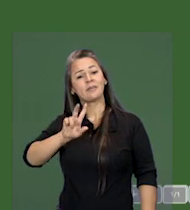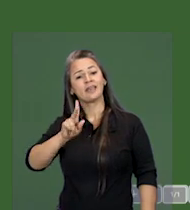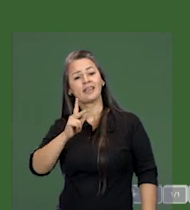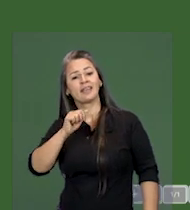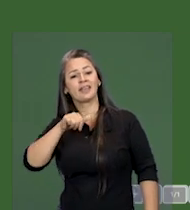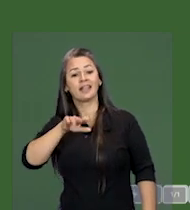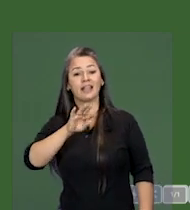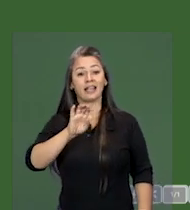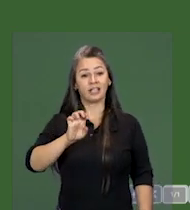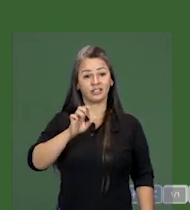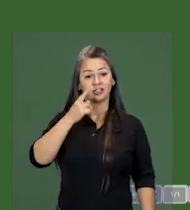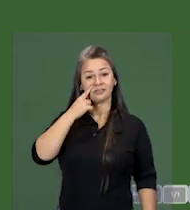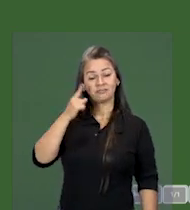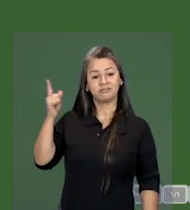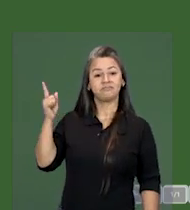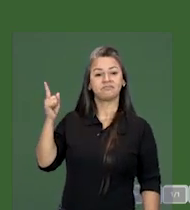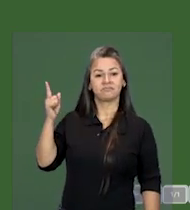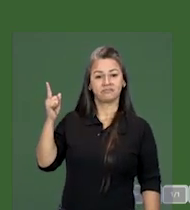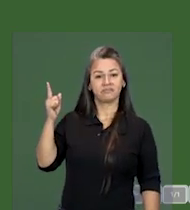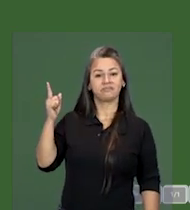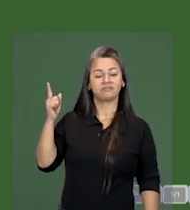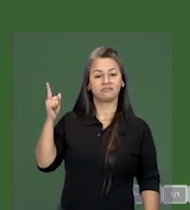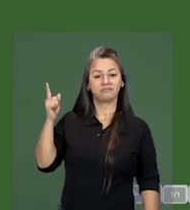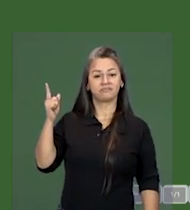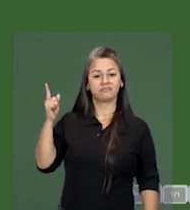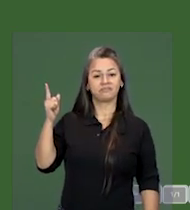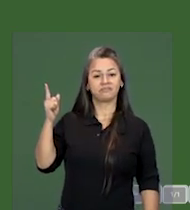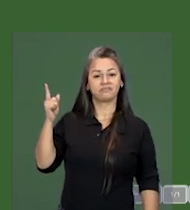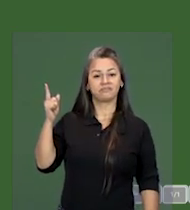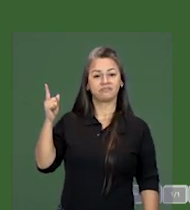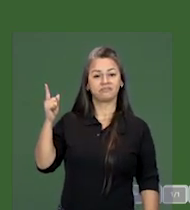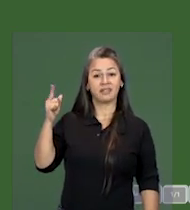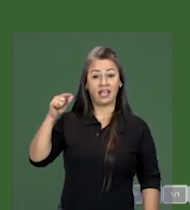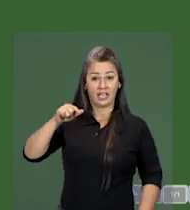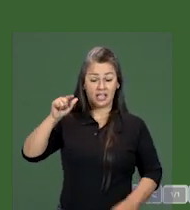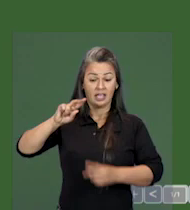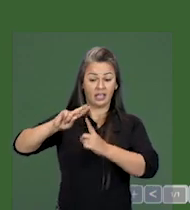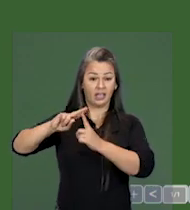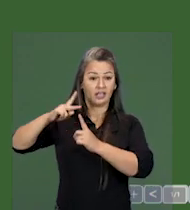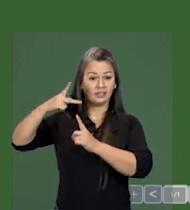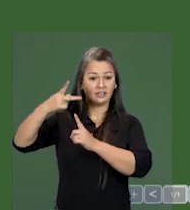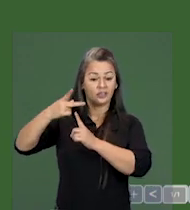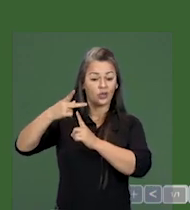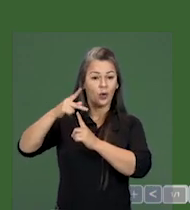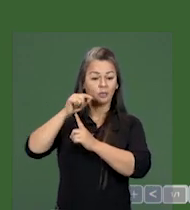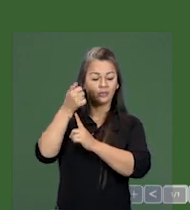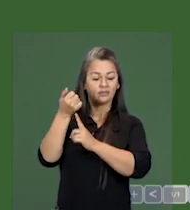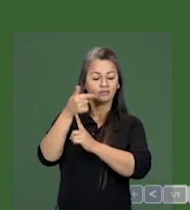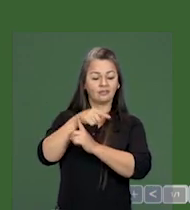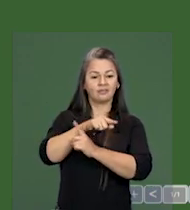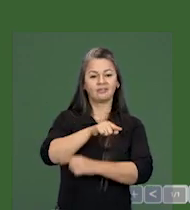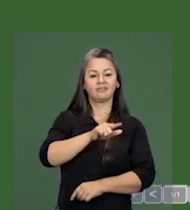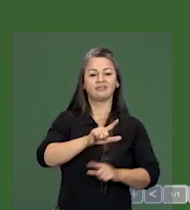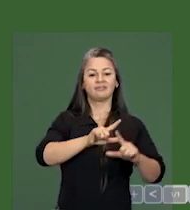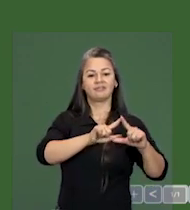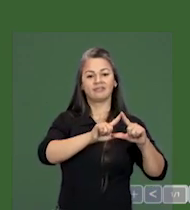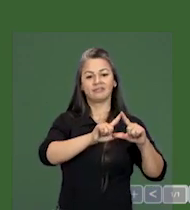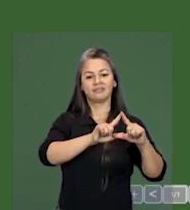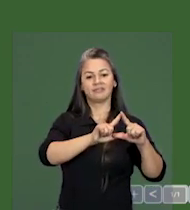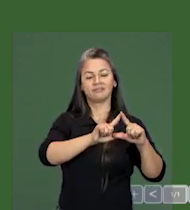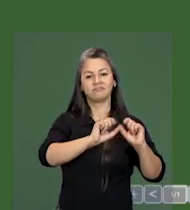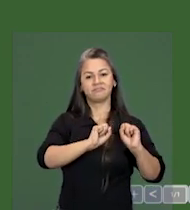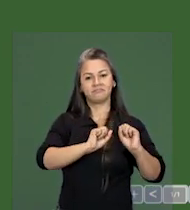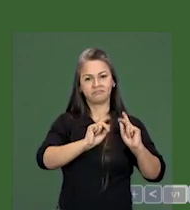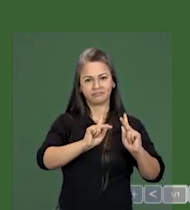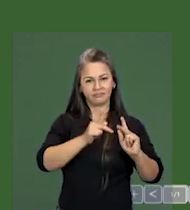1 para 2, considerando do menor para o maior. Então, a razão de semelhança é 1 para 2, e os dois triângulos são semelhantes. Então,